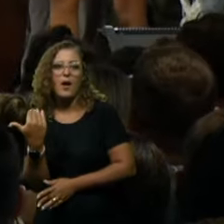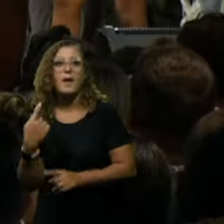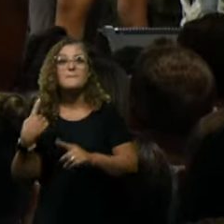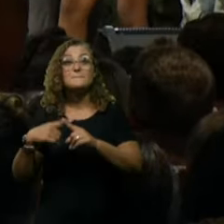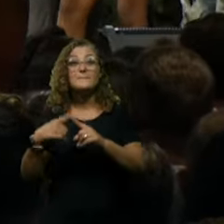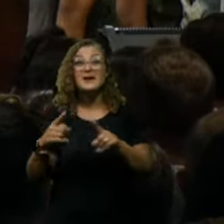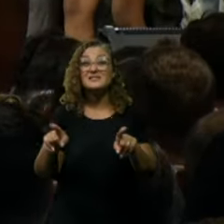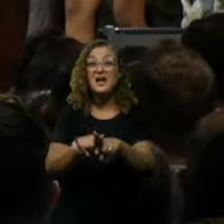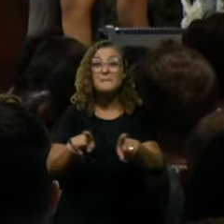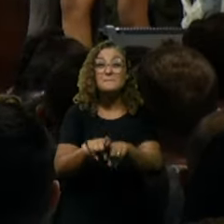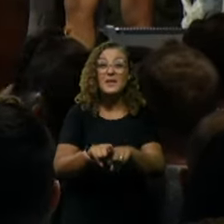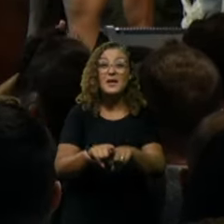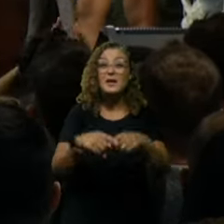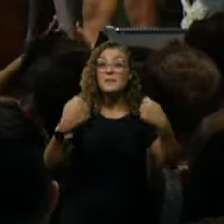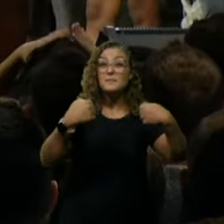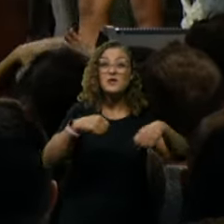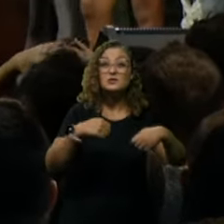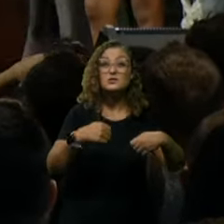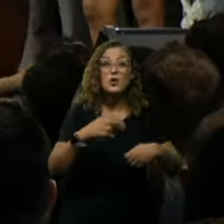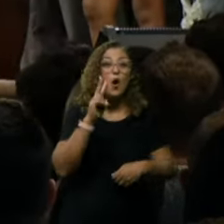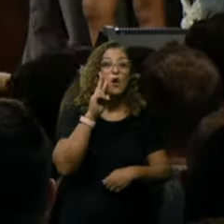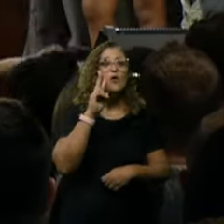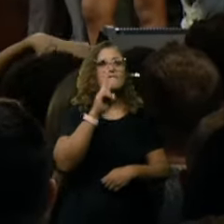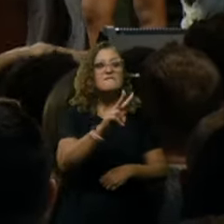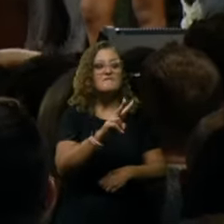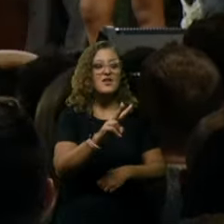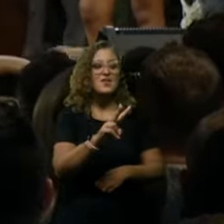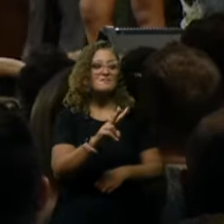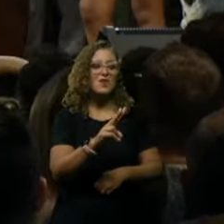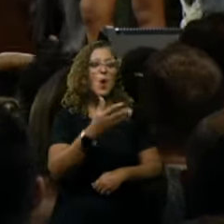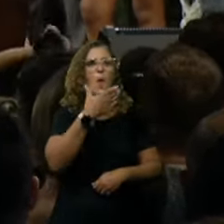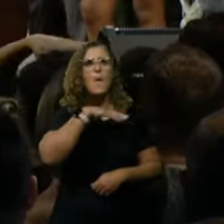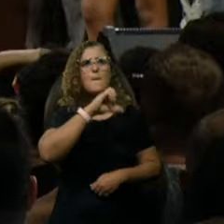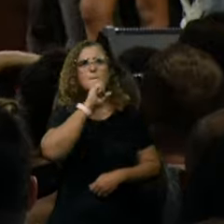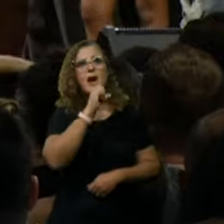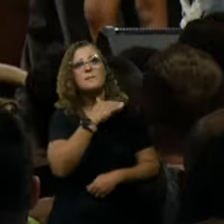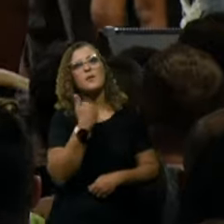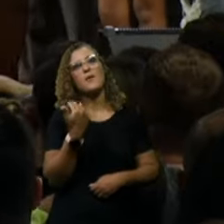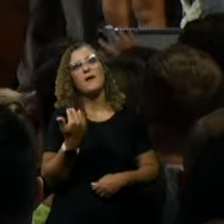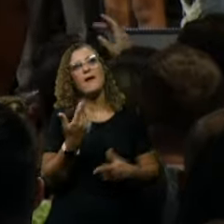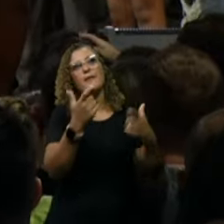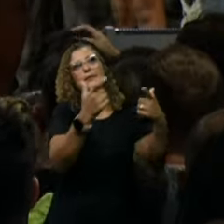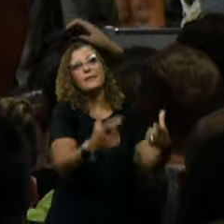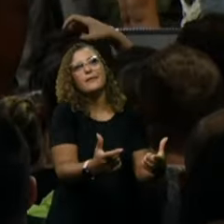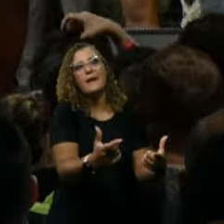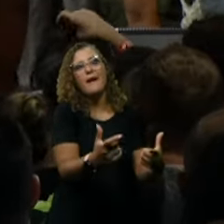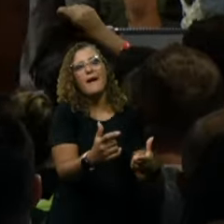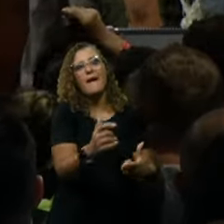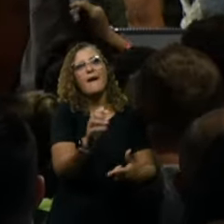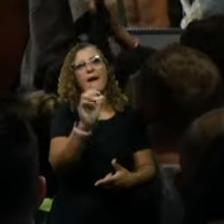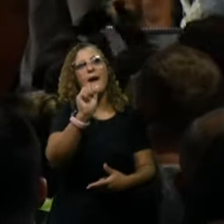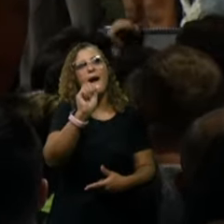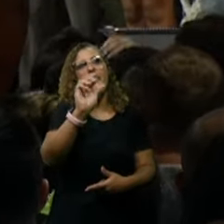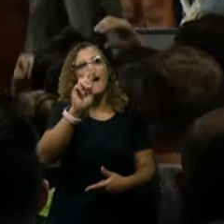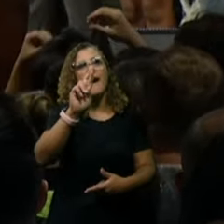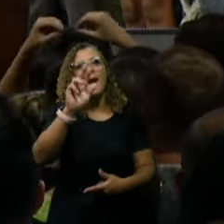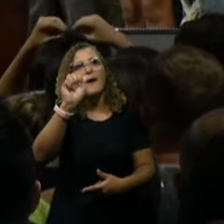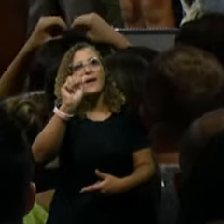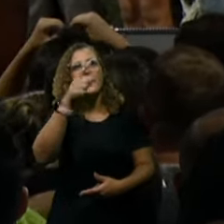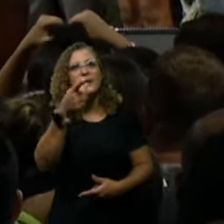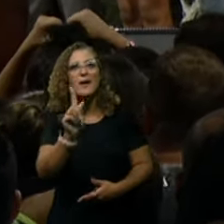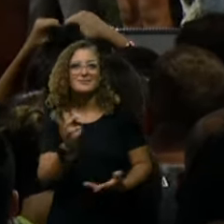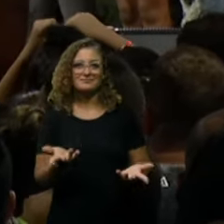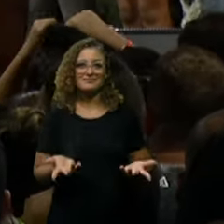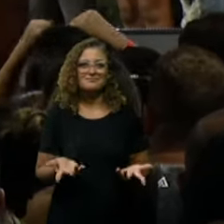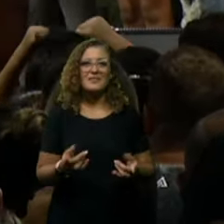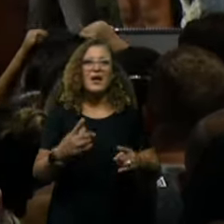no lugar que levava o nome do irmão então vou te perguntar você acha que ele quer ficar lá e não leva não não ele é sim o pai da Fé Mas Deus que